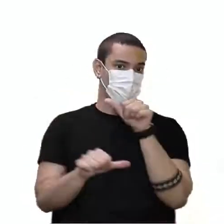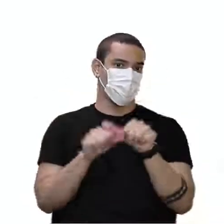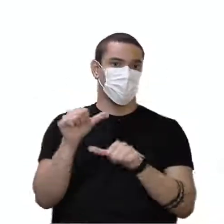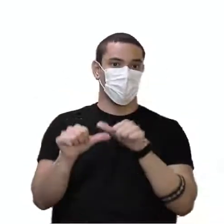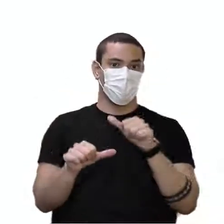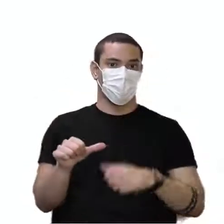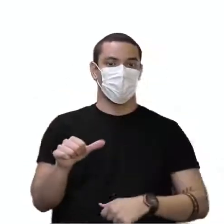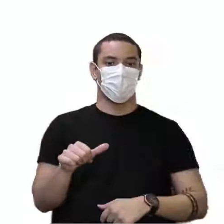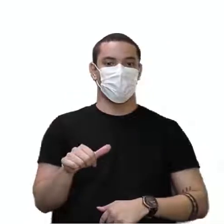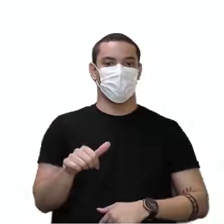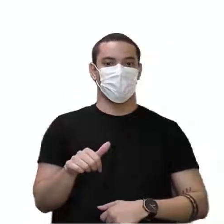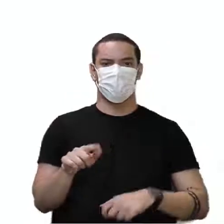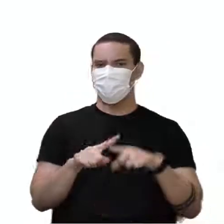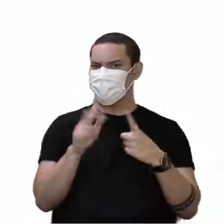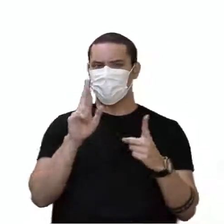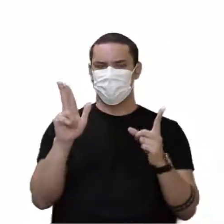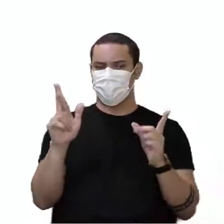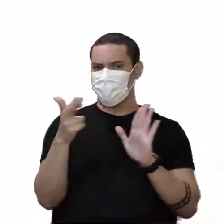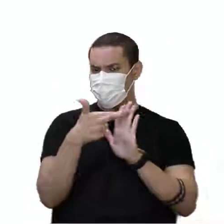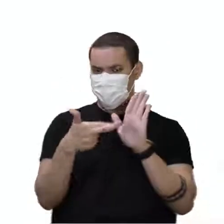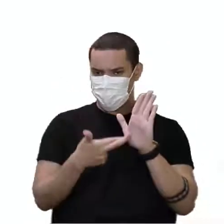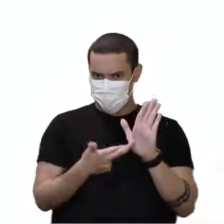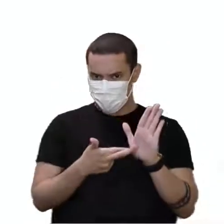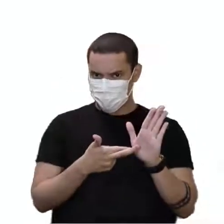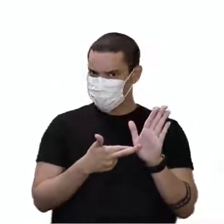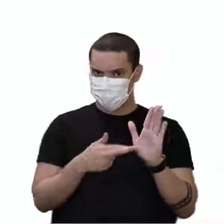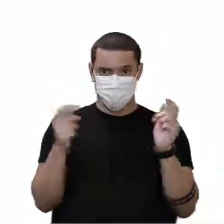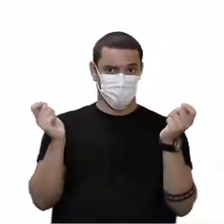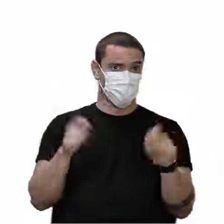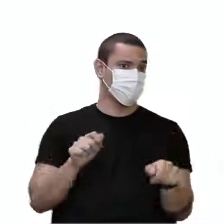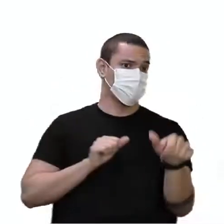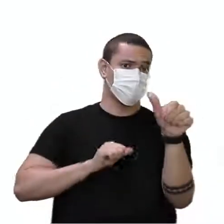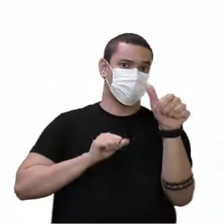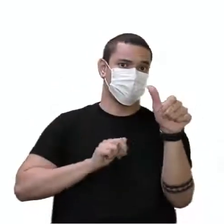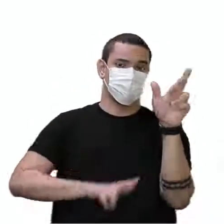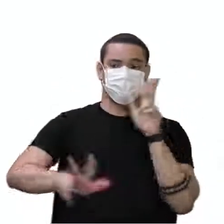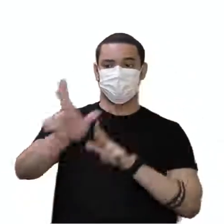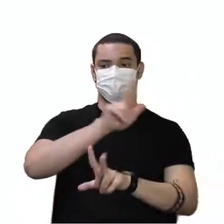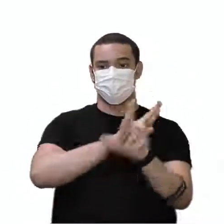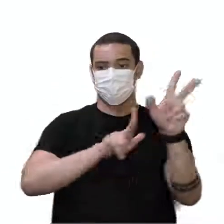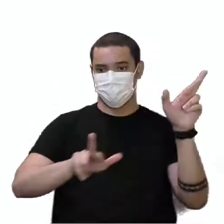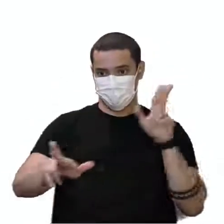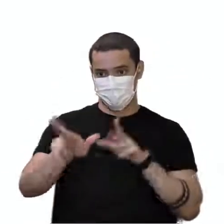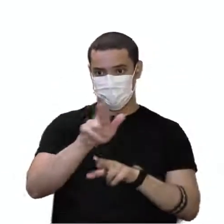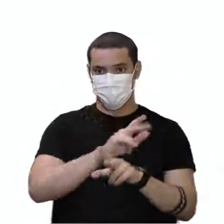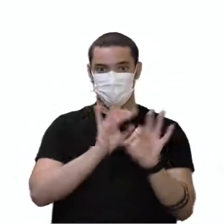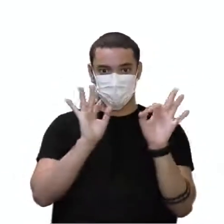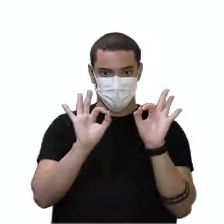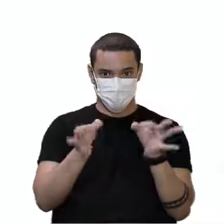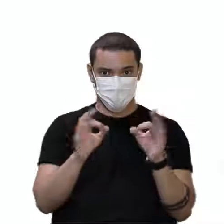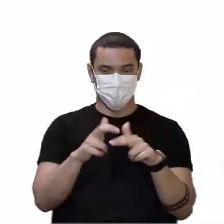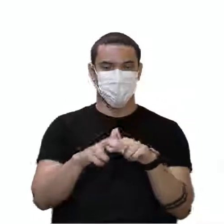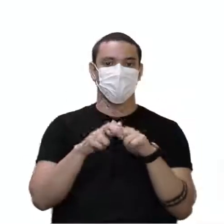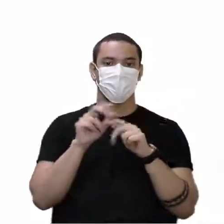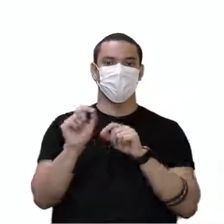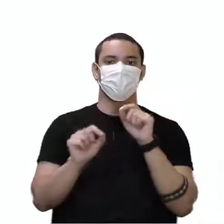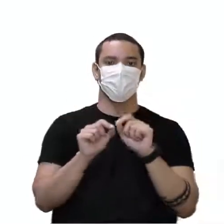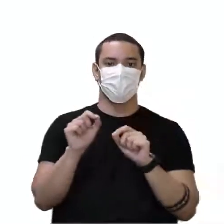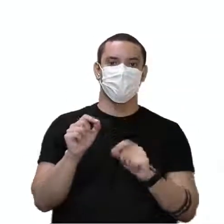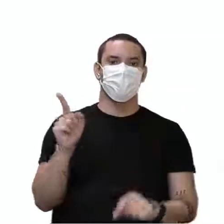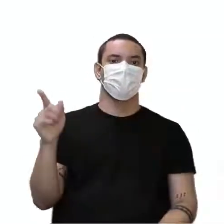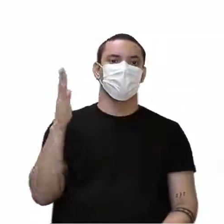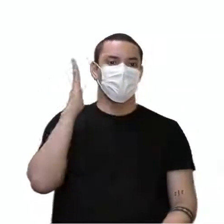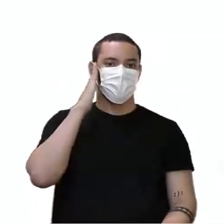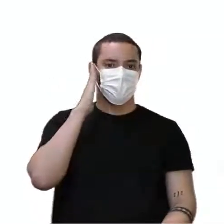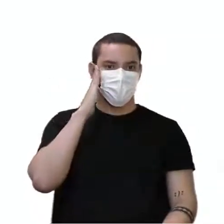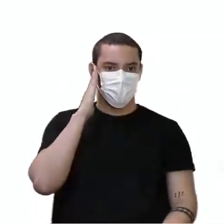um D. Só que isso não é uma regra. O D e um N no final não é uma regra. Então, has she ever ridden a horse? She, que é